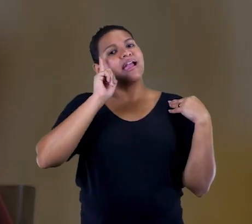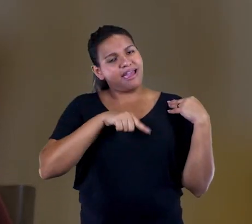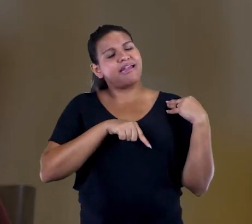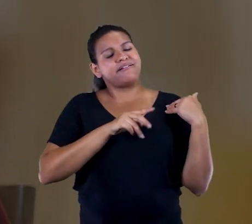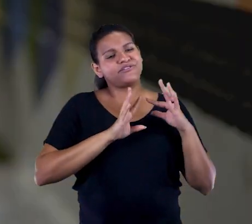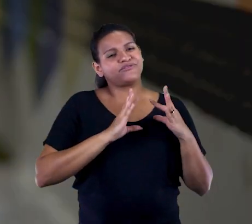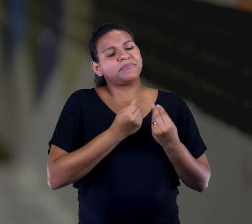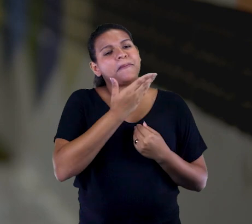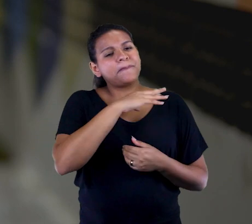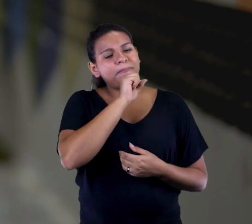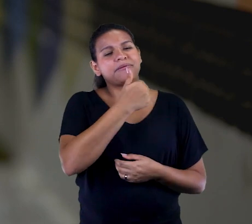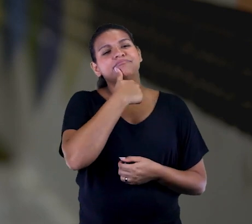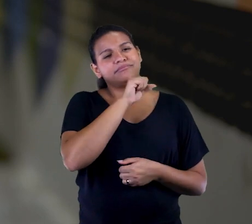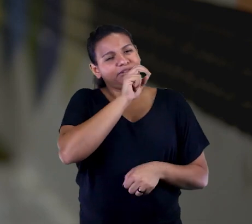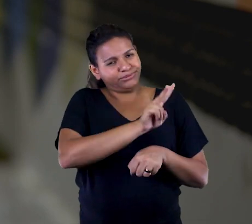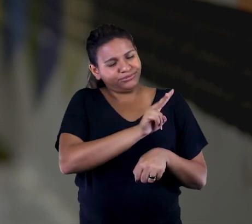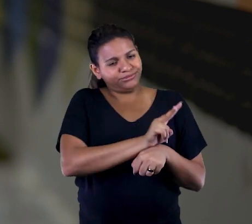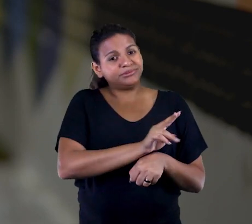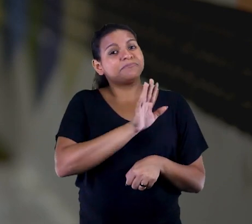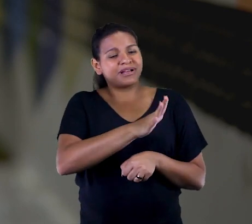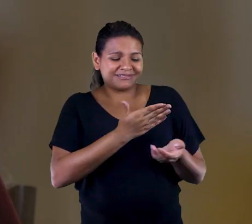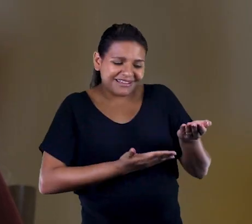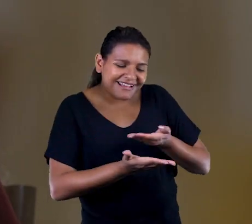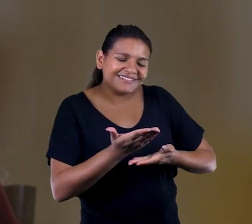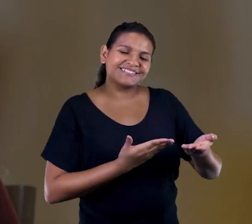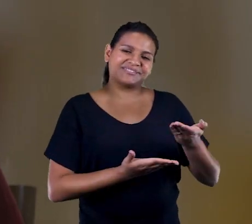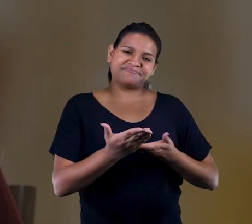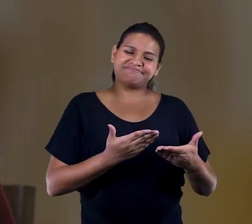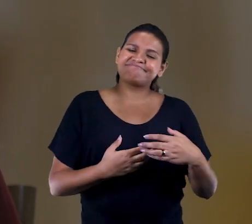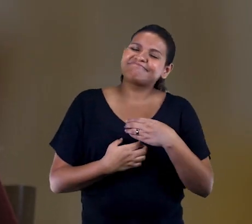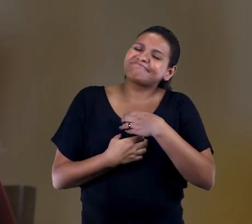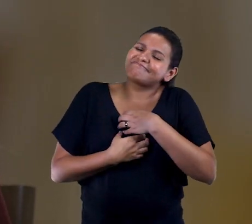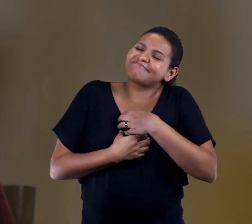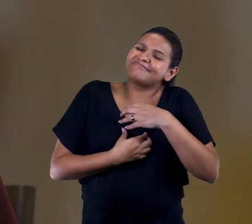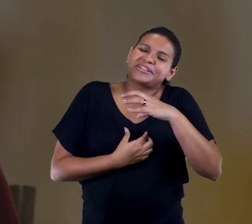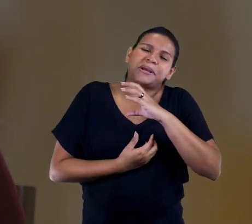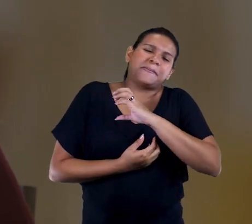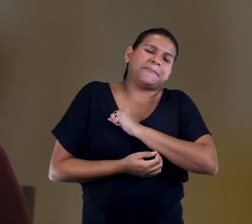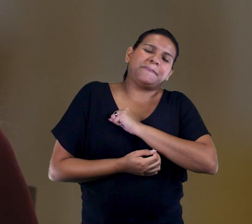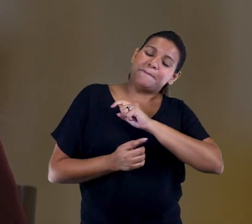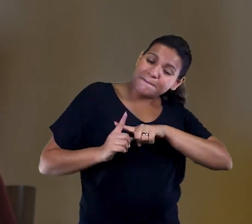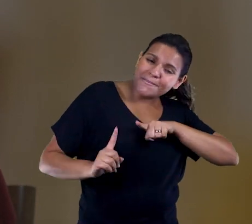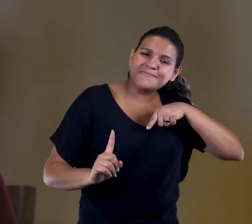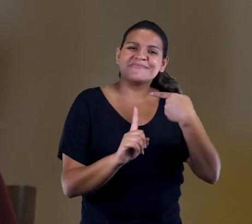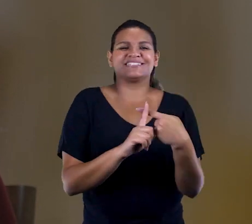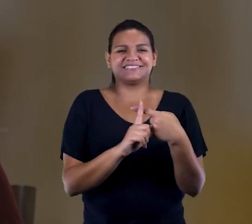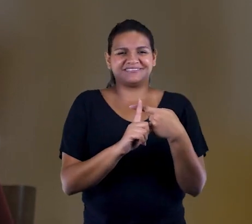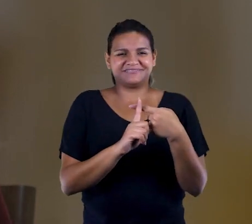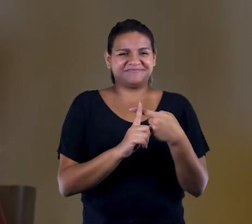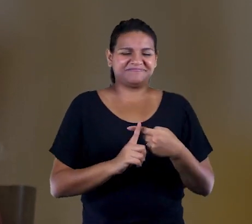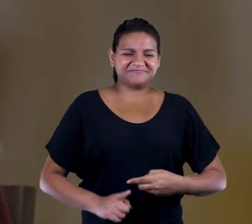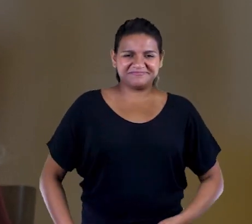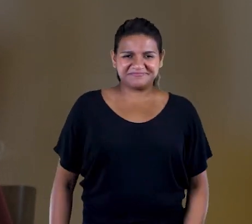dos animais, eles vão usufruir muito dessa relação. A gente se sente mais amado e é capaz de amar mais quando a